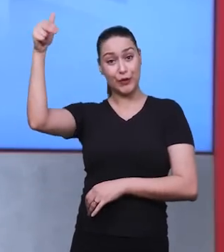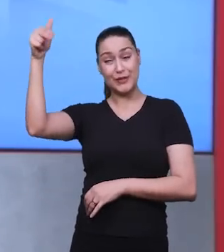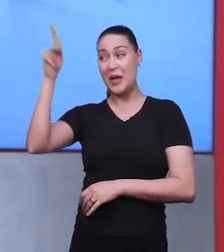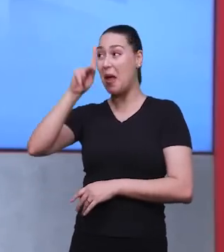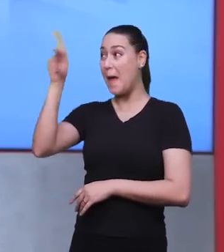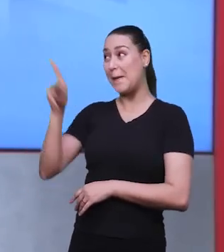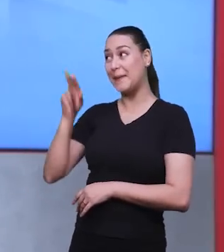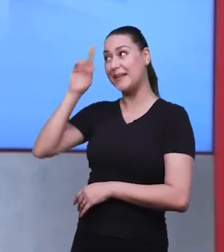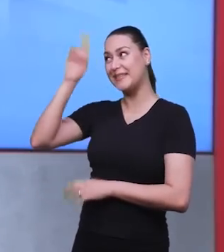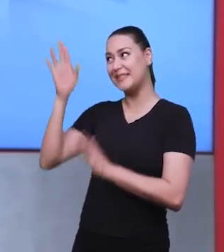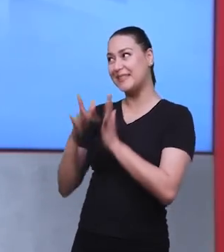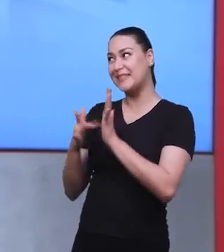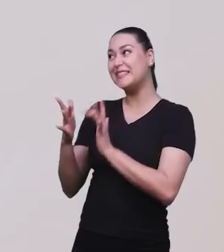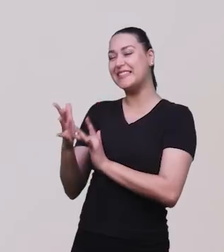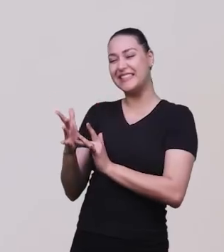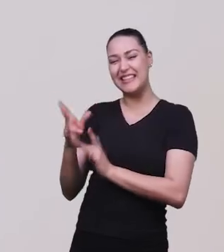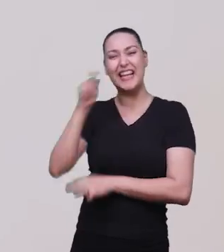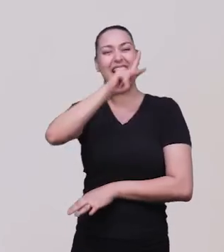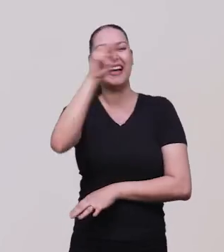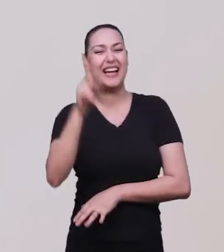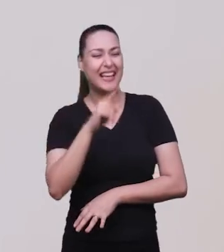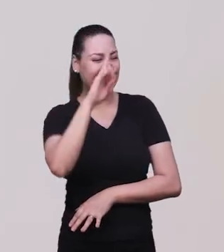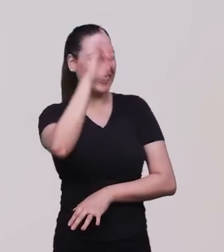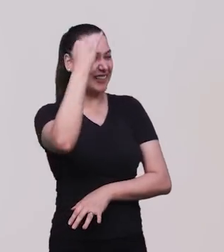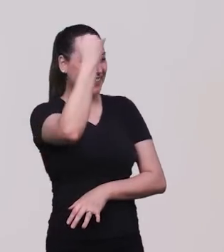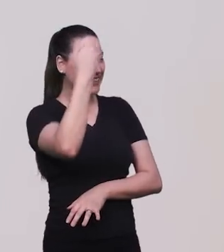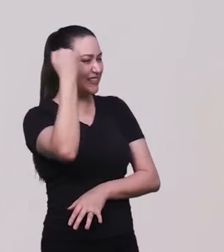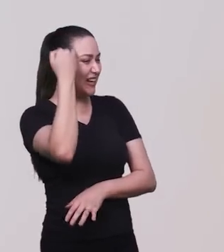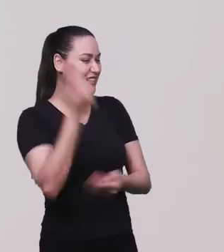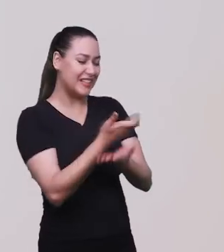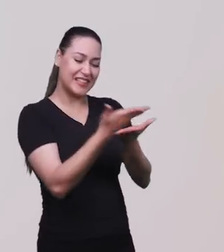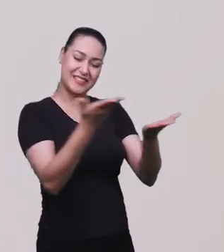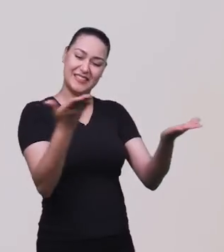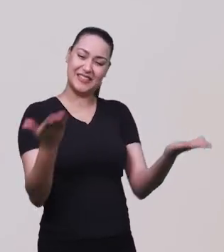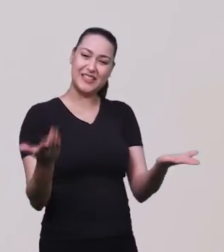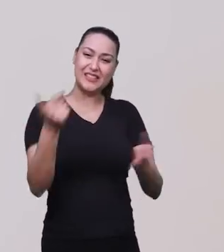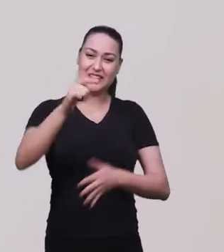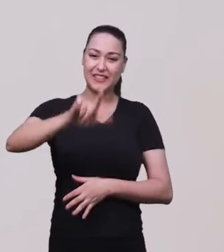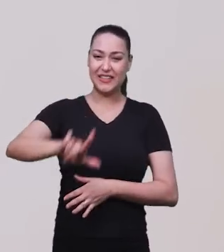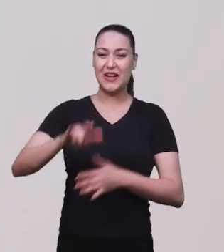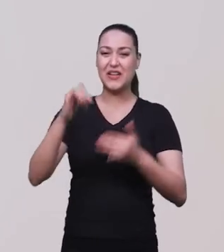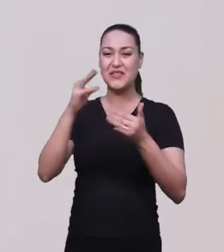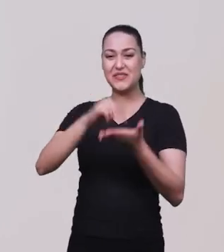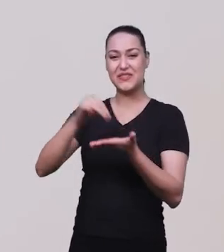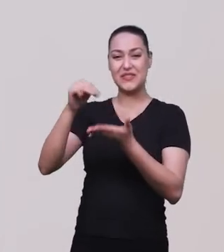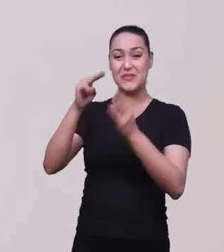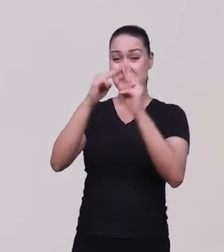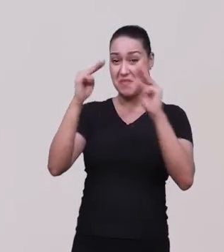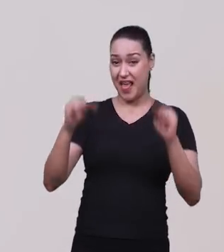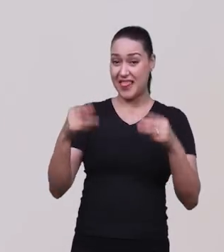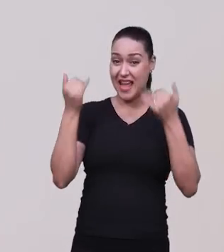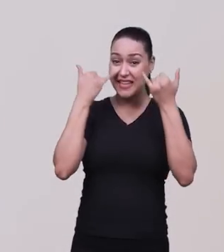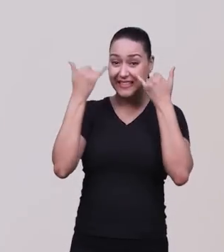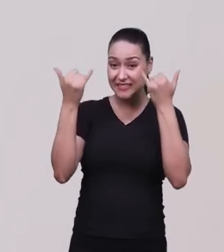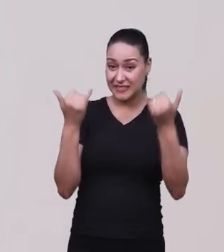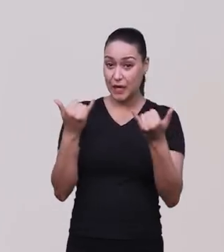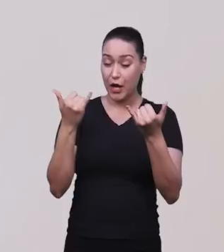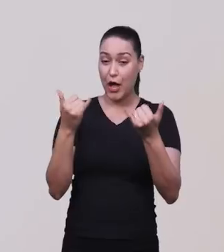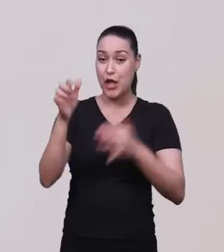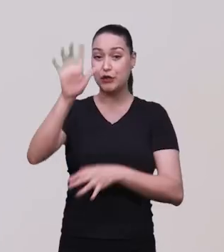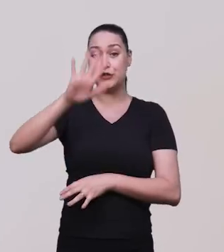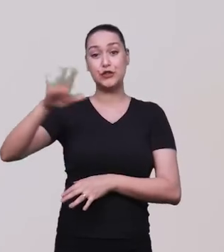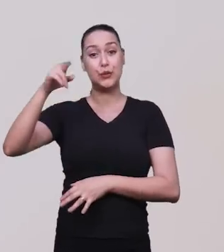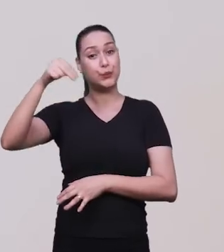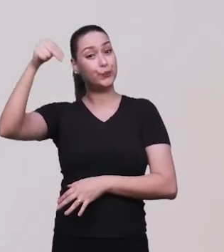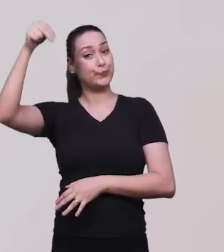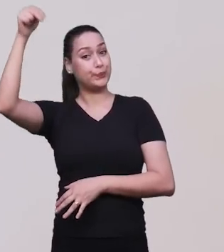Irmã Deise, paz do Senhor Jesus. Paz do Senhor Jorge e demais irmãos. Mais uma edição do Manaí News nessa quinta-feira da região